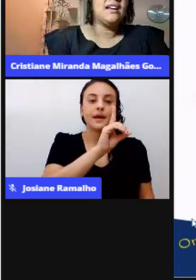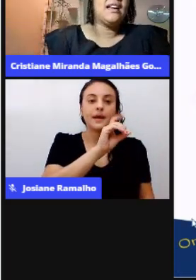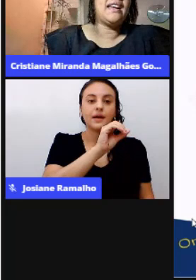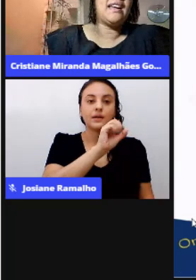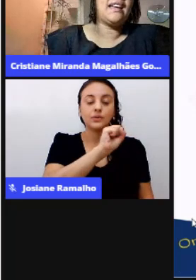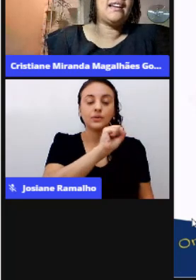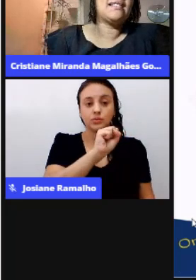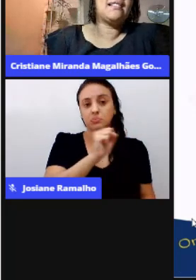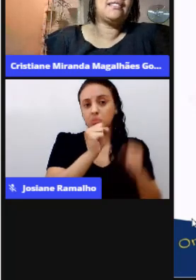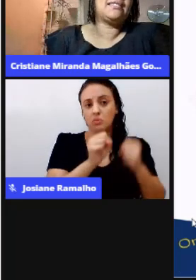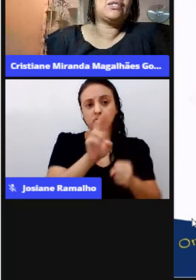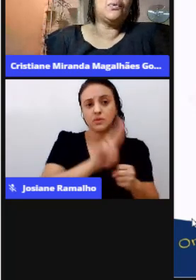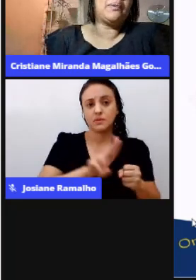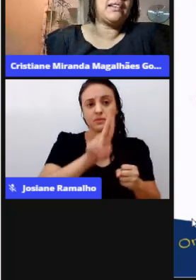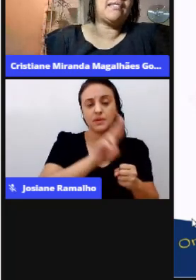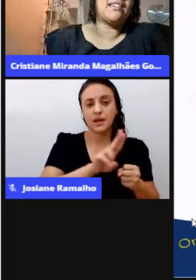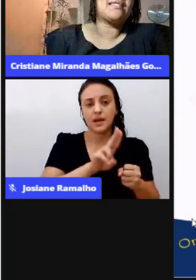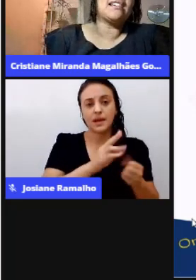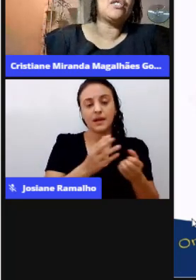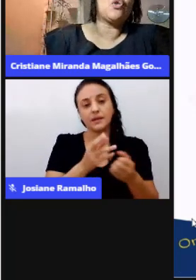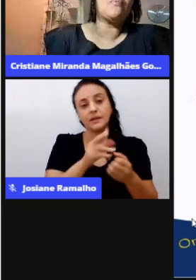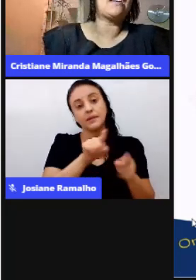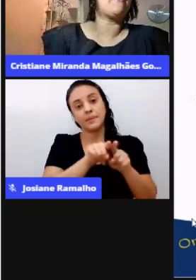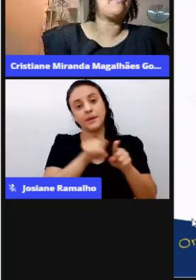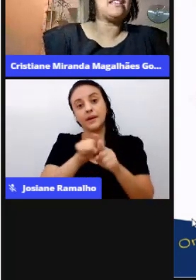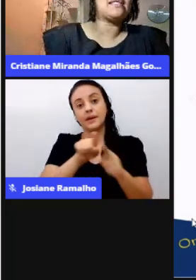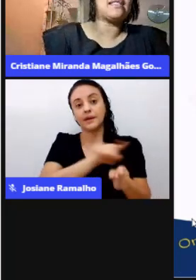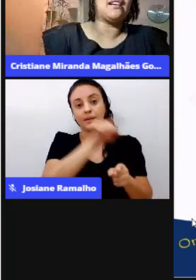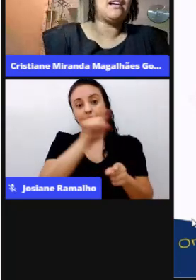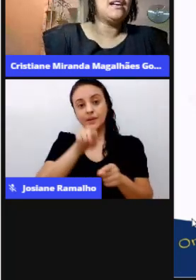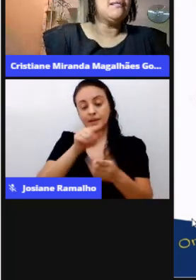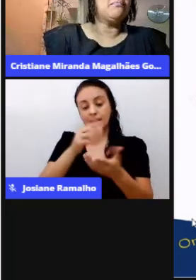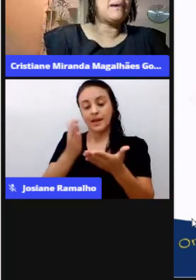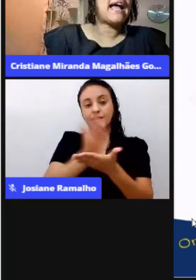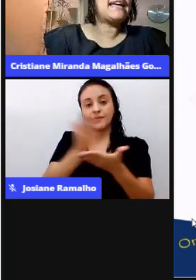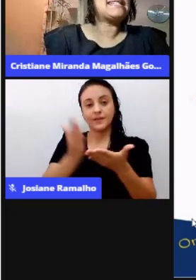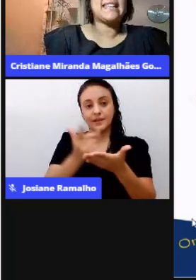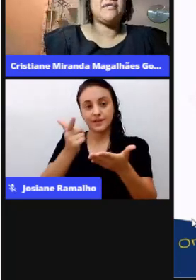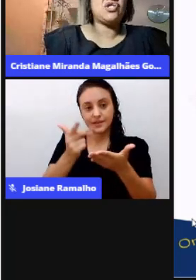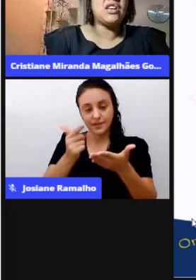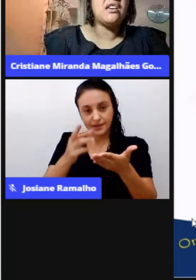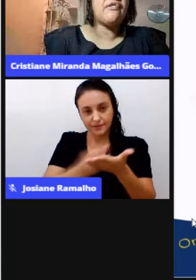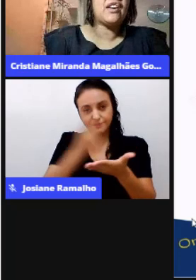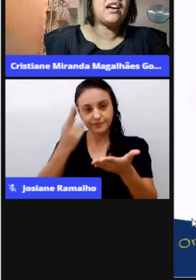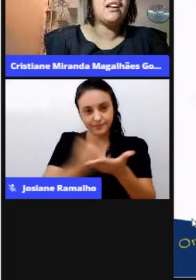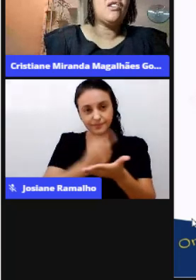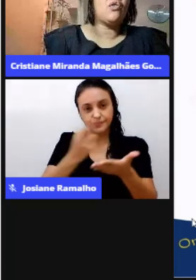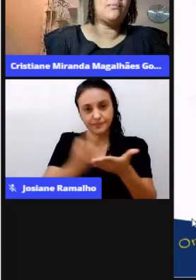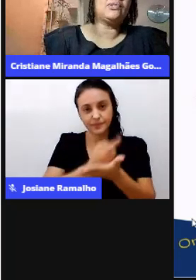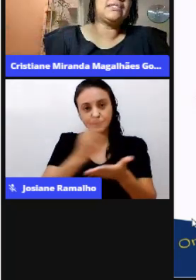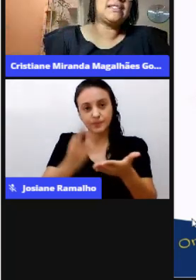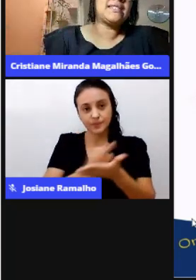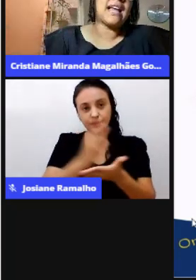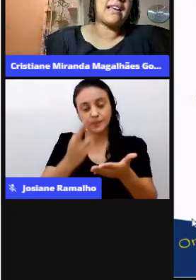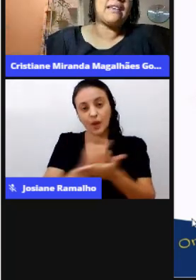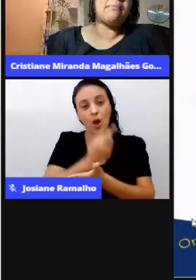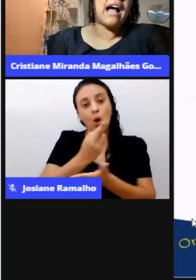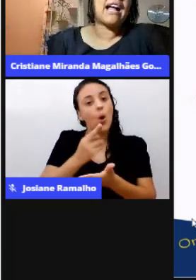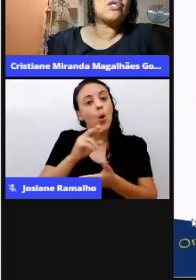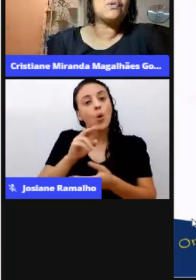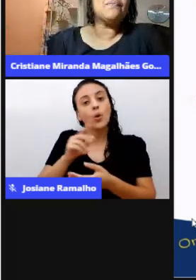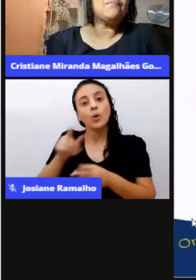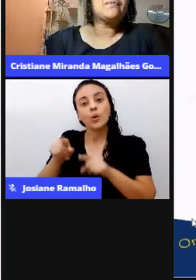revista super interessante, ou uma revista mais científica, como está